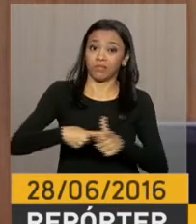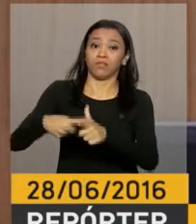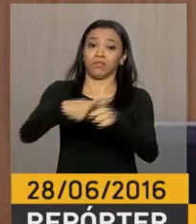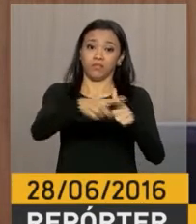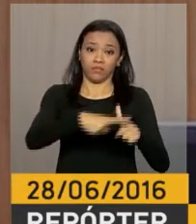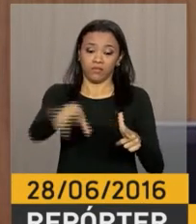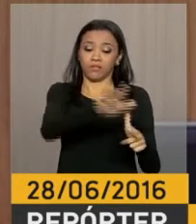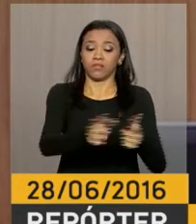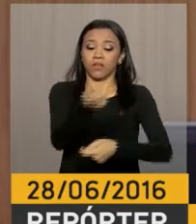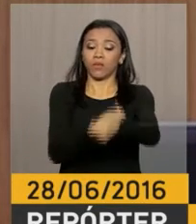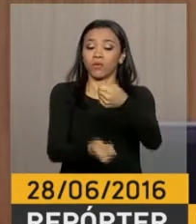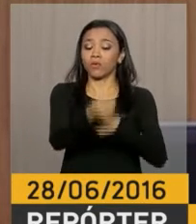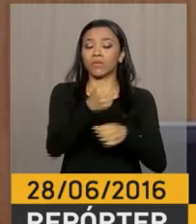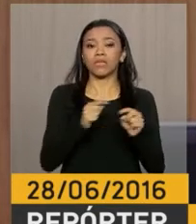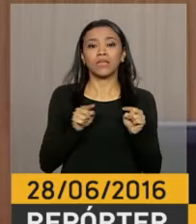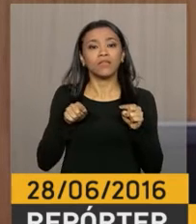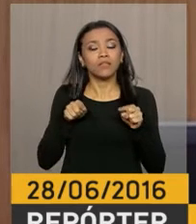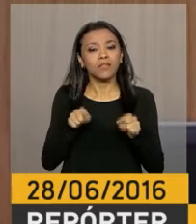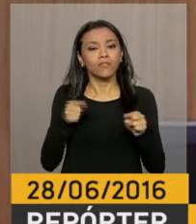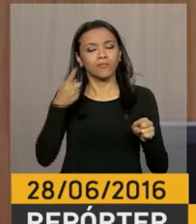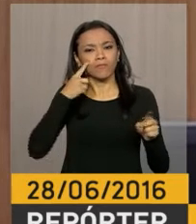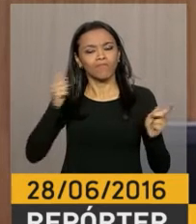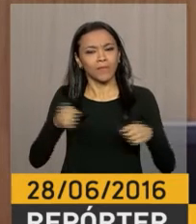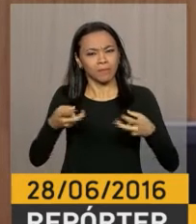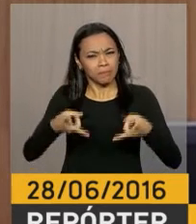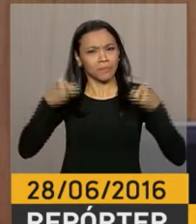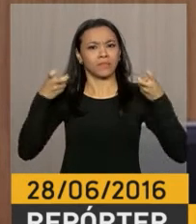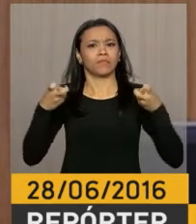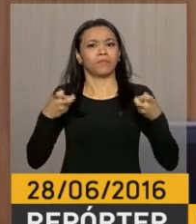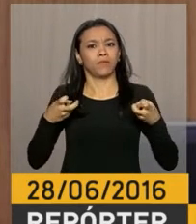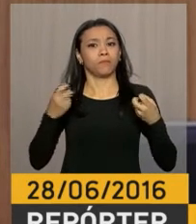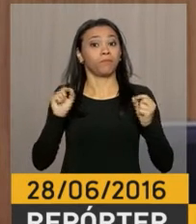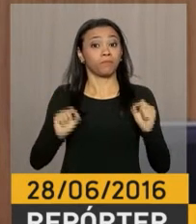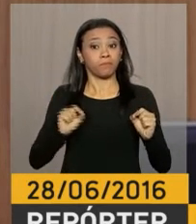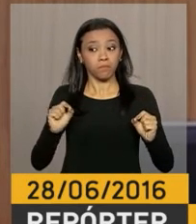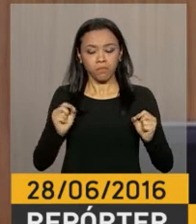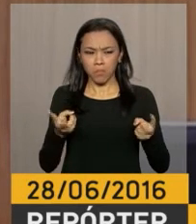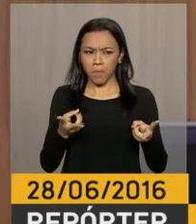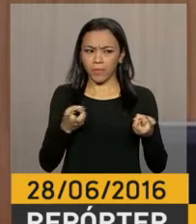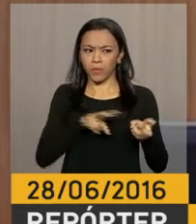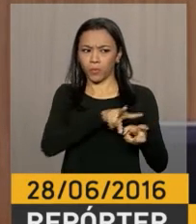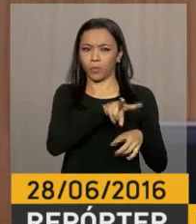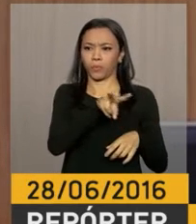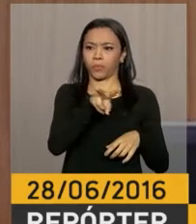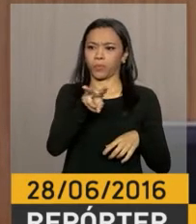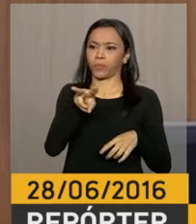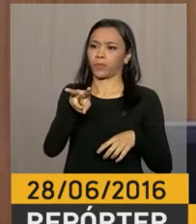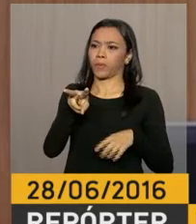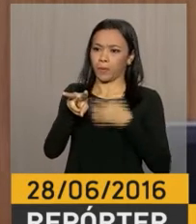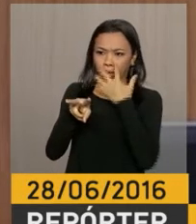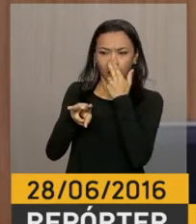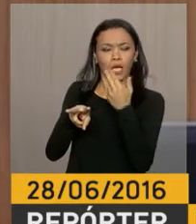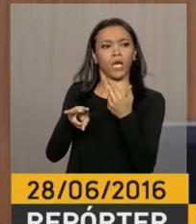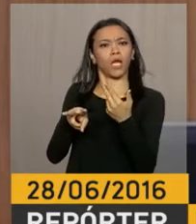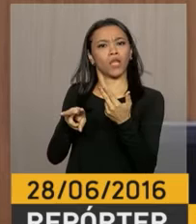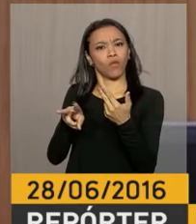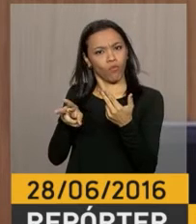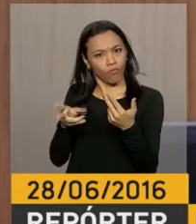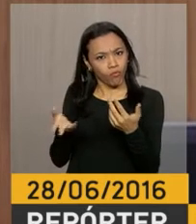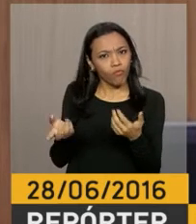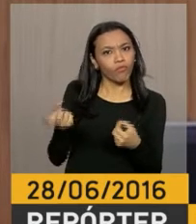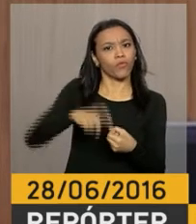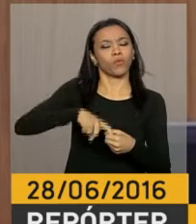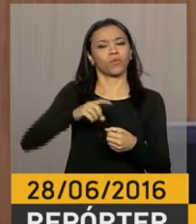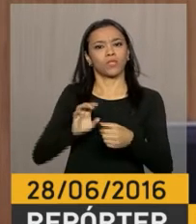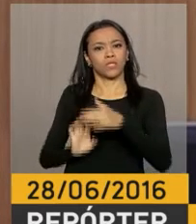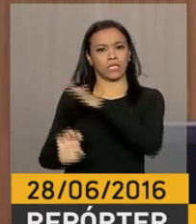marca-se uma tendência bastante forte de recuperação na confiança dos agentes. Do